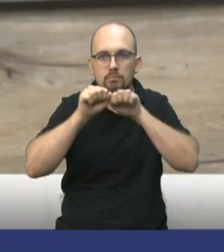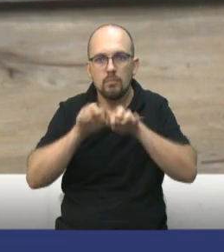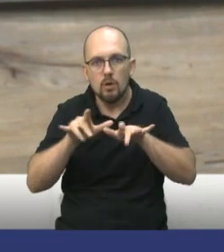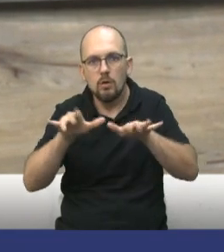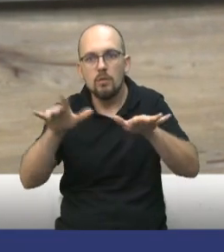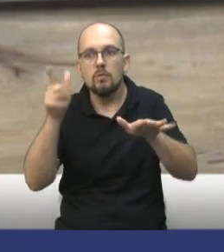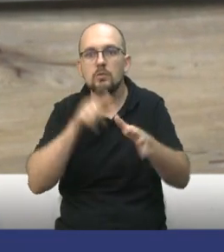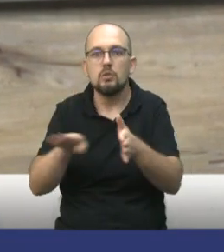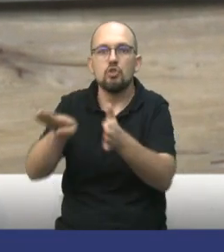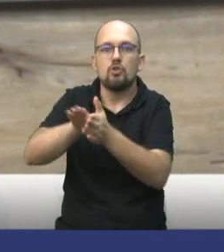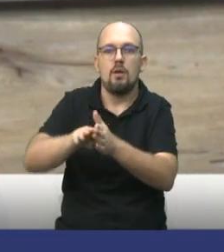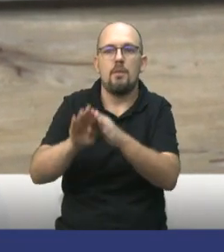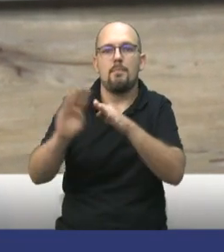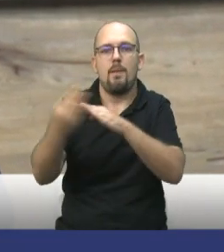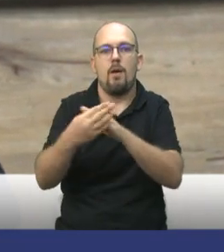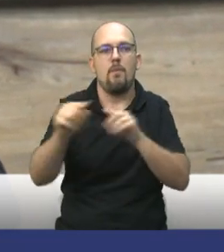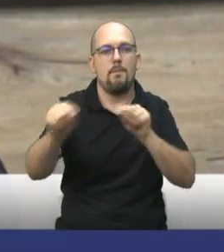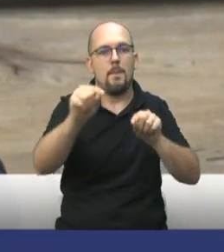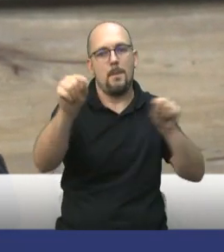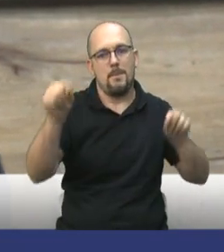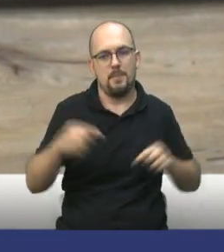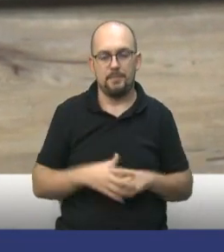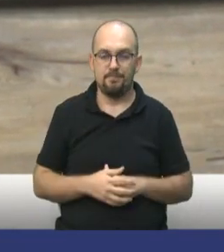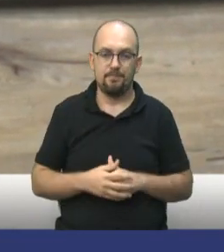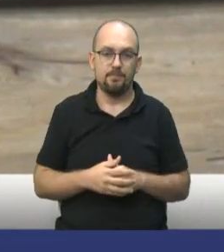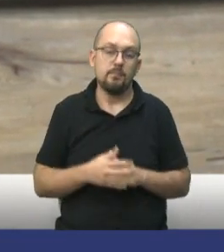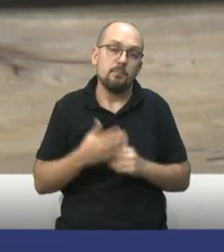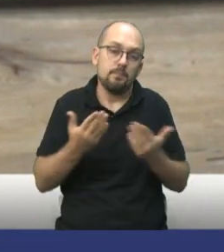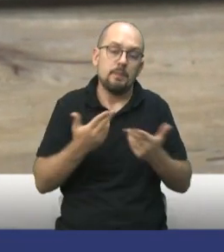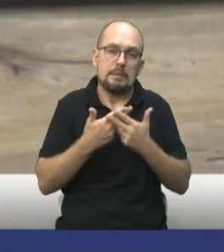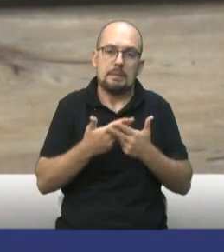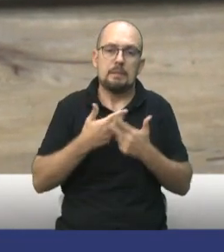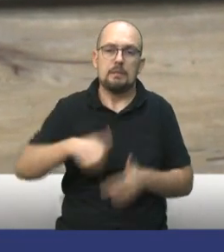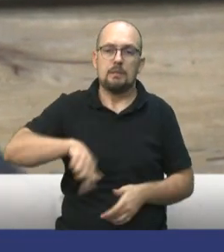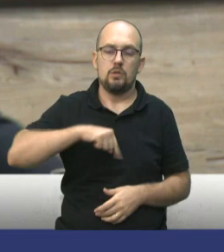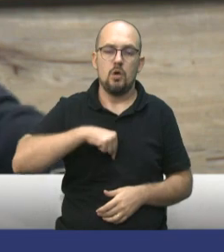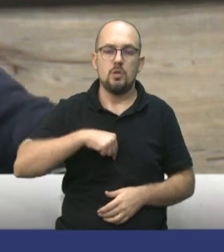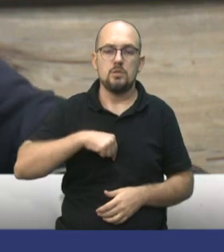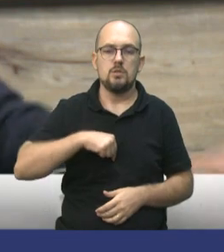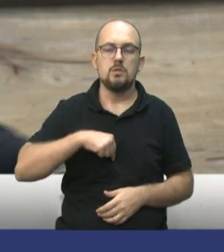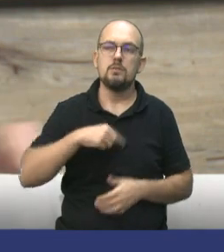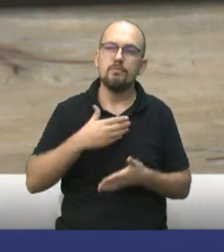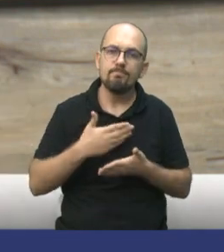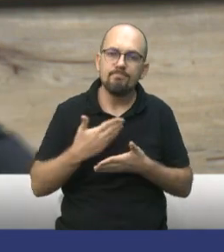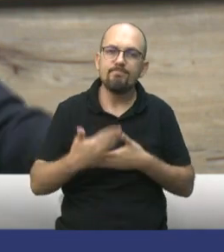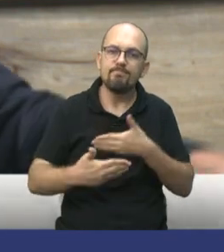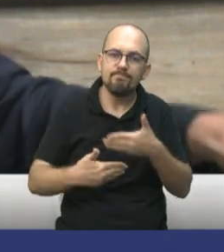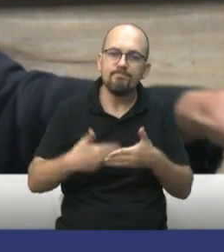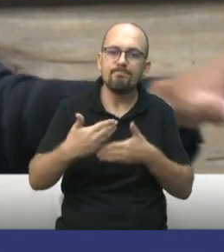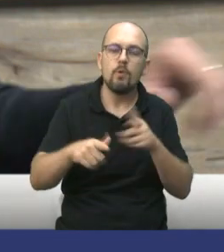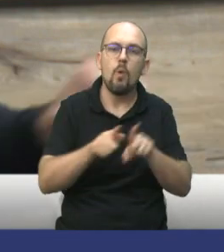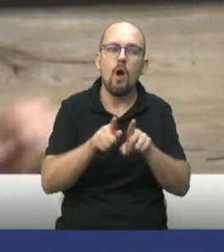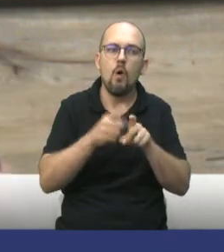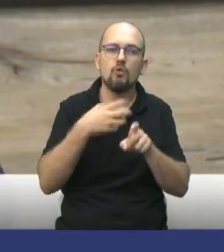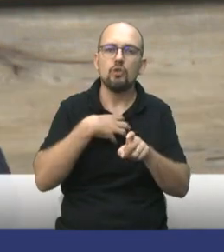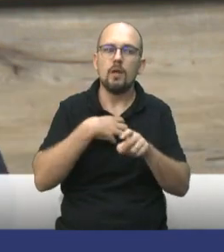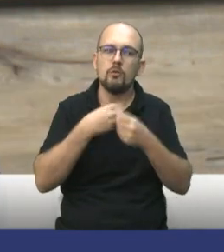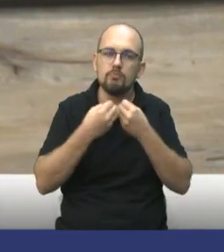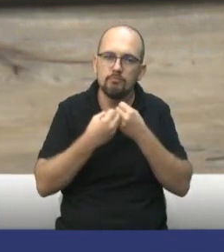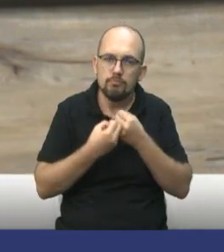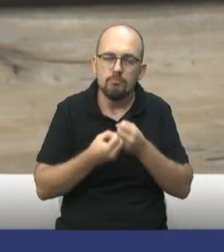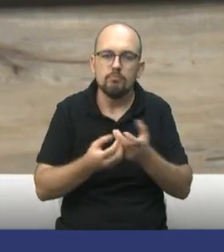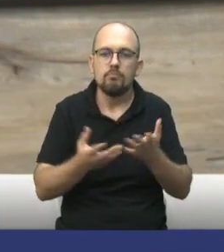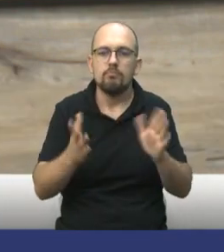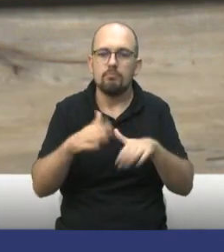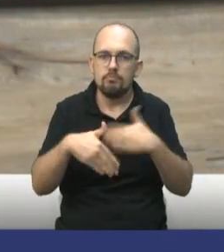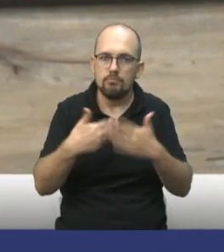pontas. Mas é algo que nós estamos, vamos dizer assim, caminhando para soltar definitivamente